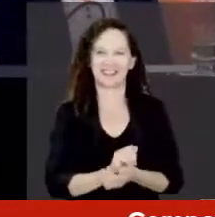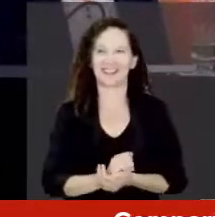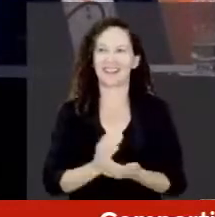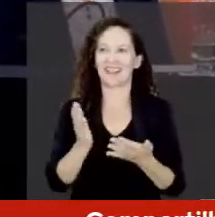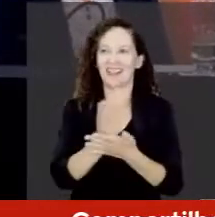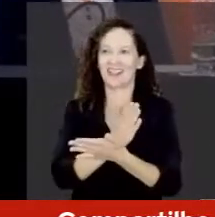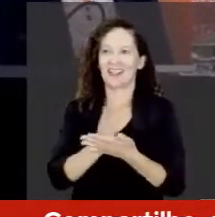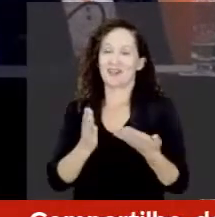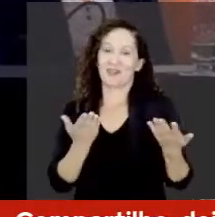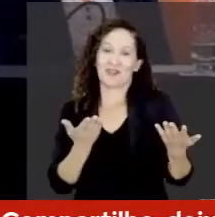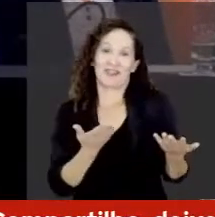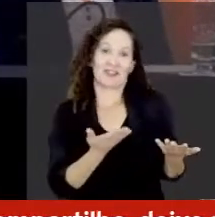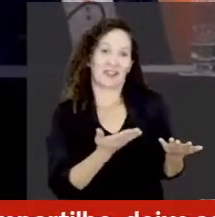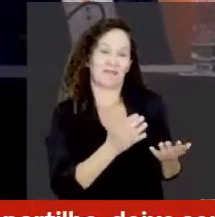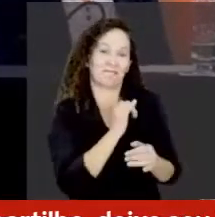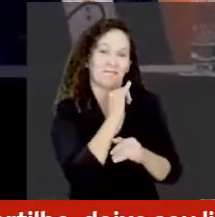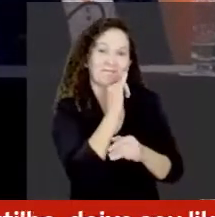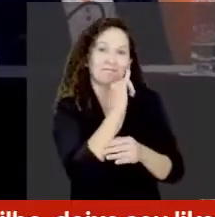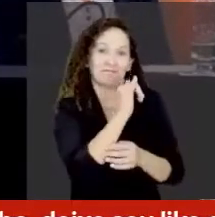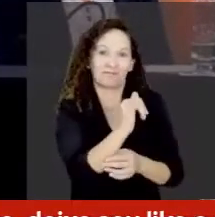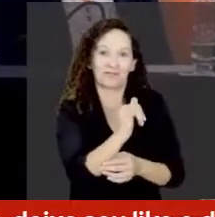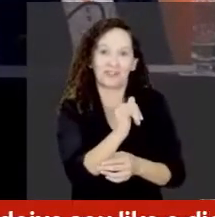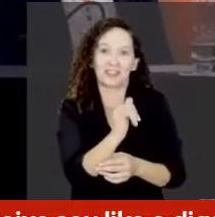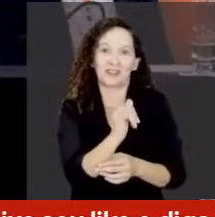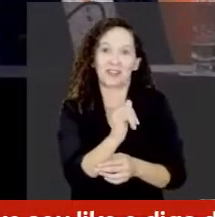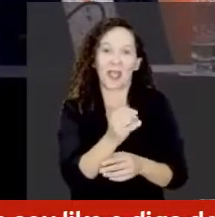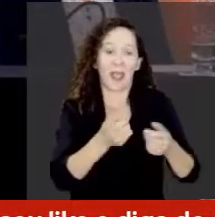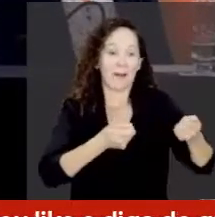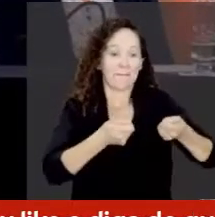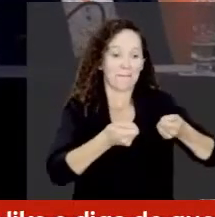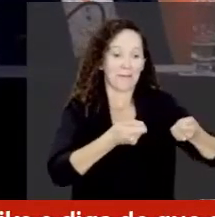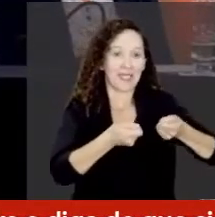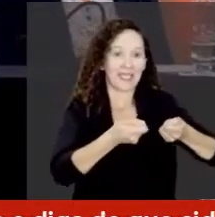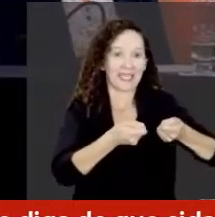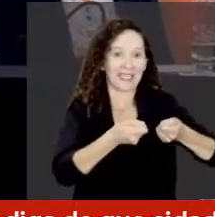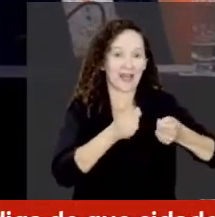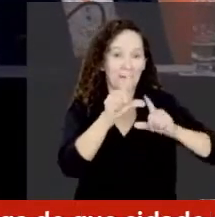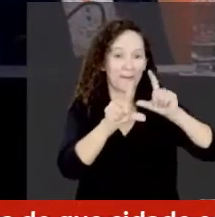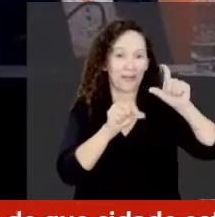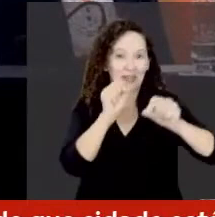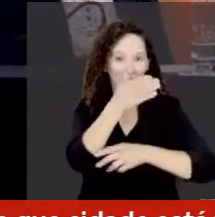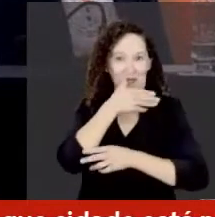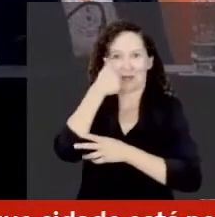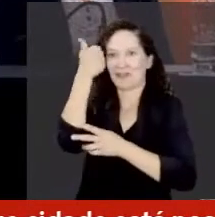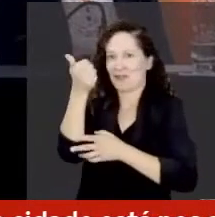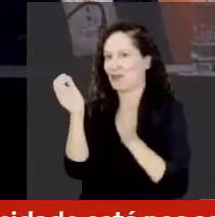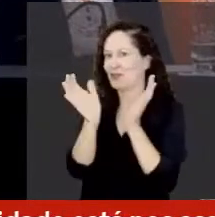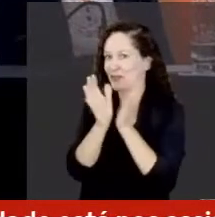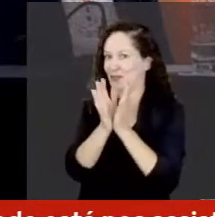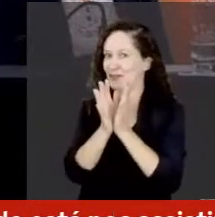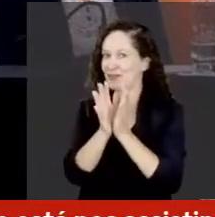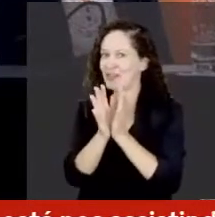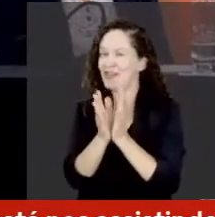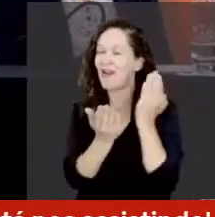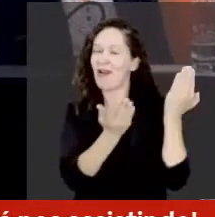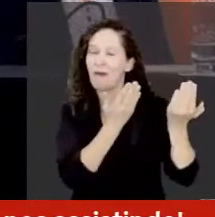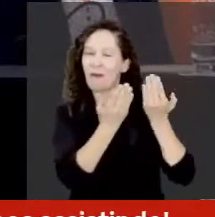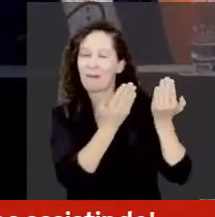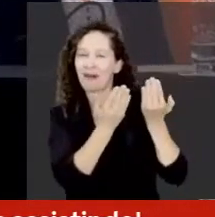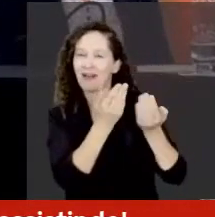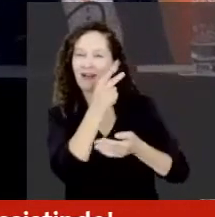veja, eu vou me dedicar de corpo e alma. Primeiro, para que essa aliança seja